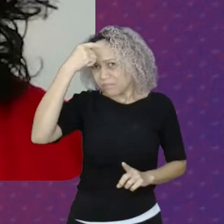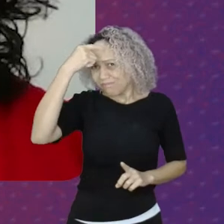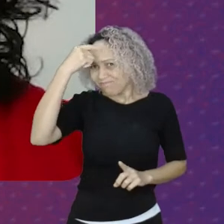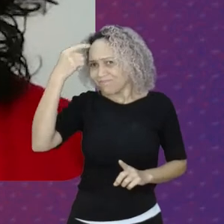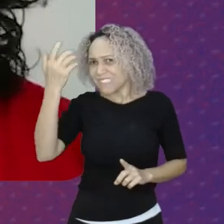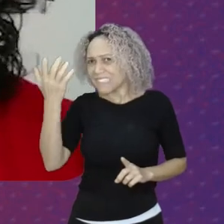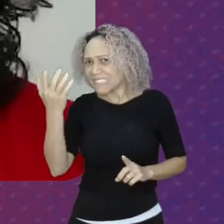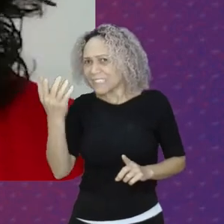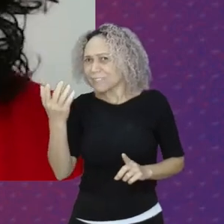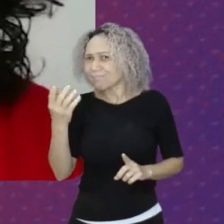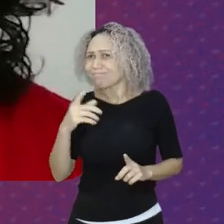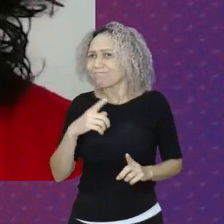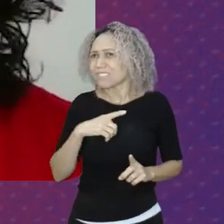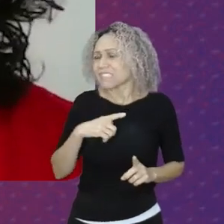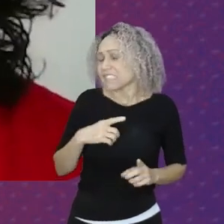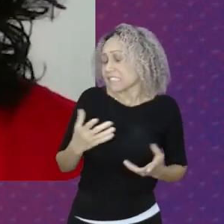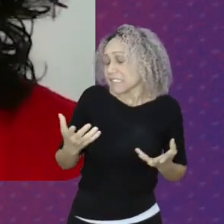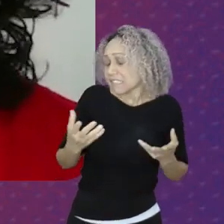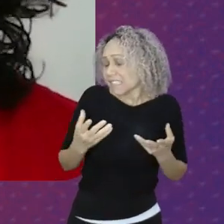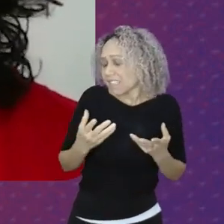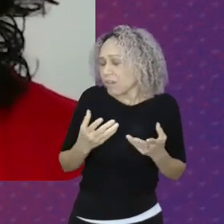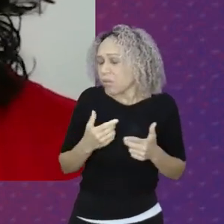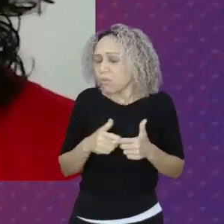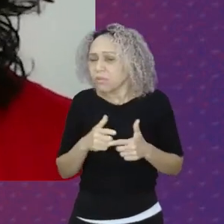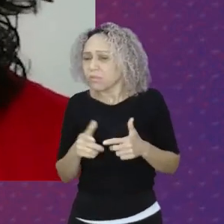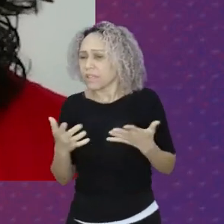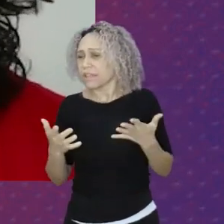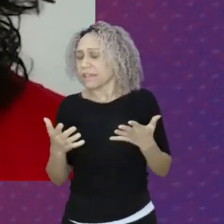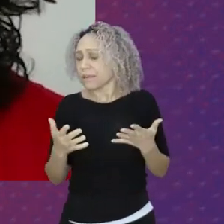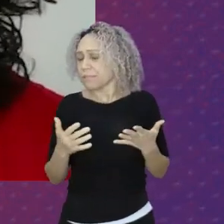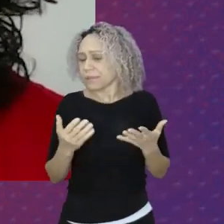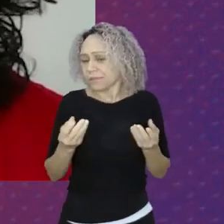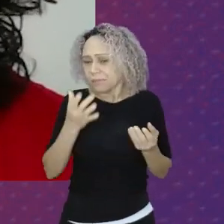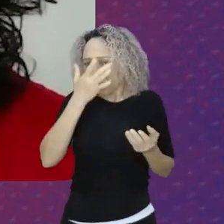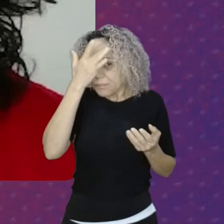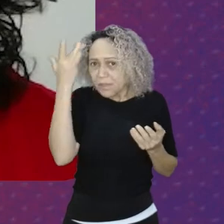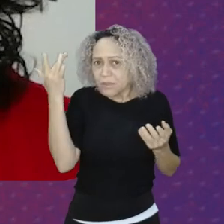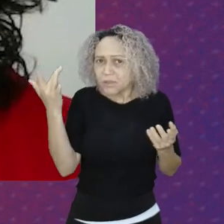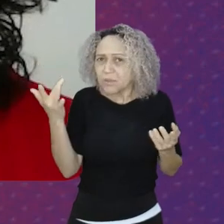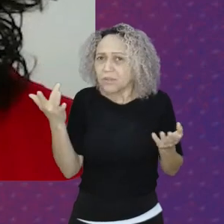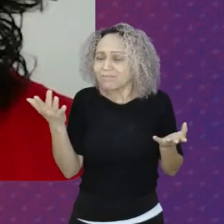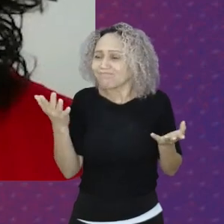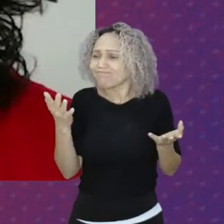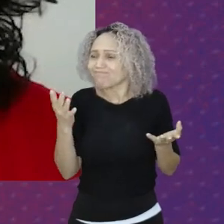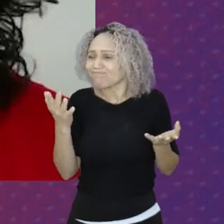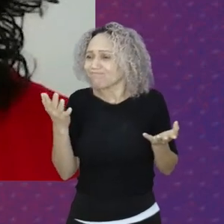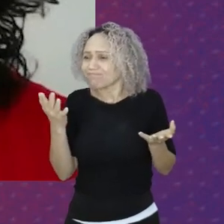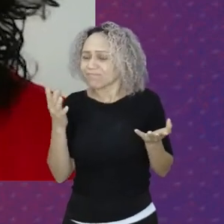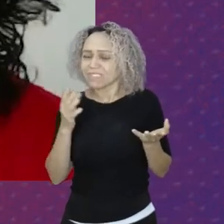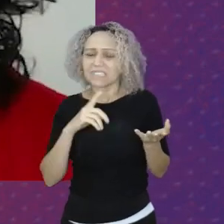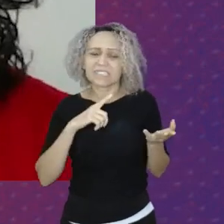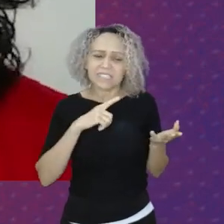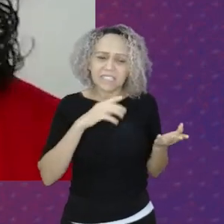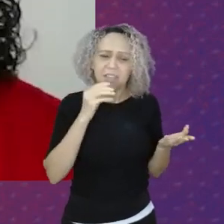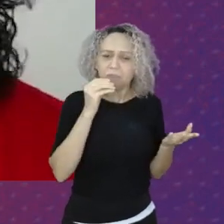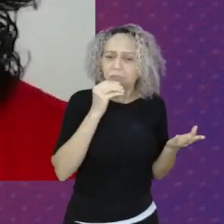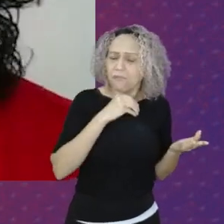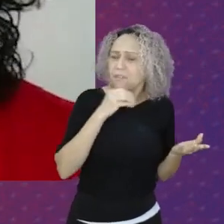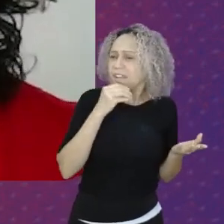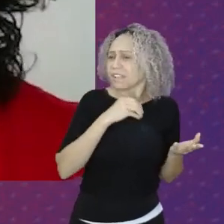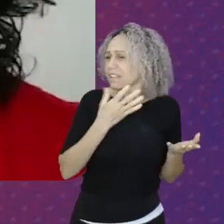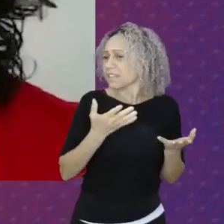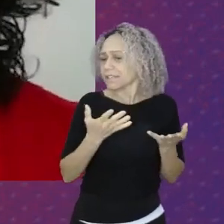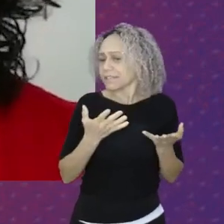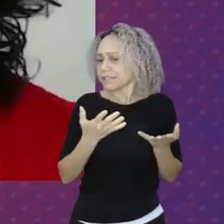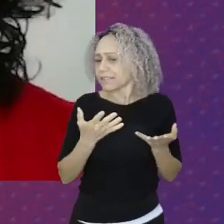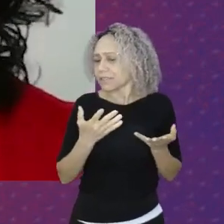vezes muda, faz algumas trocas sobre a forma como aconteceu a